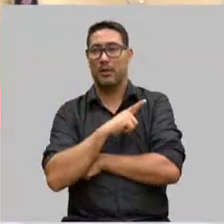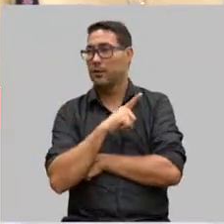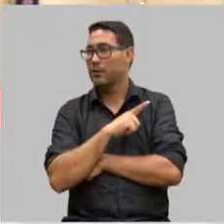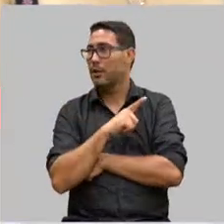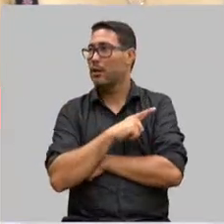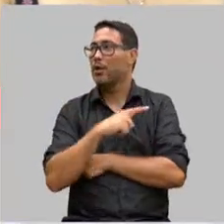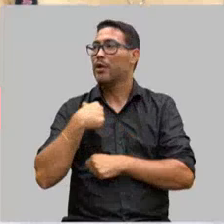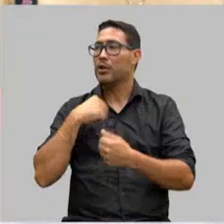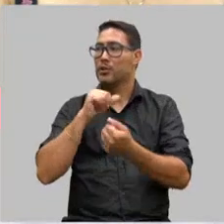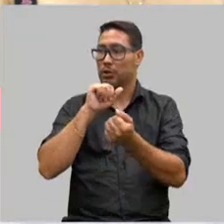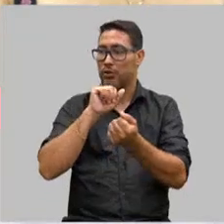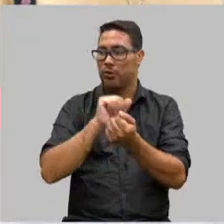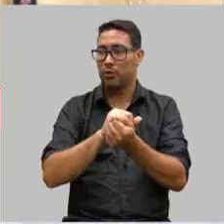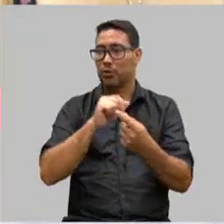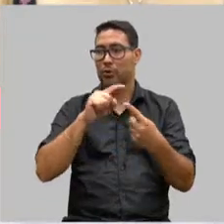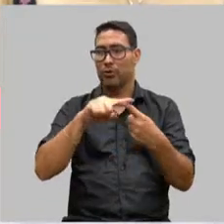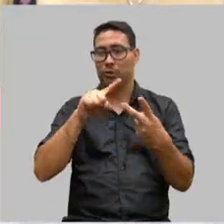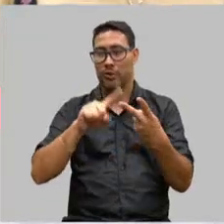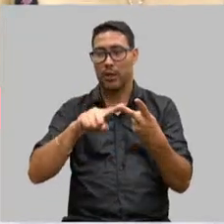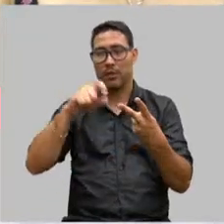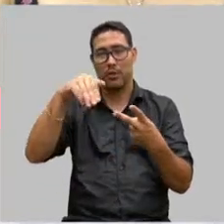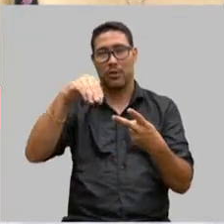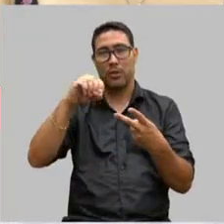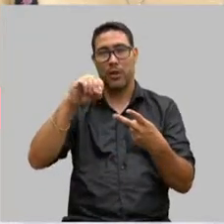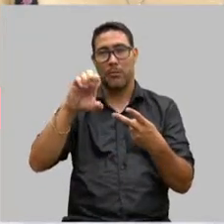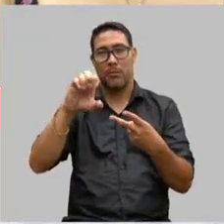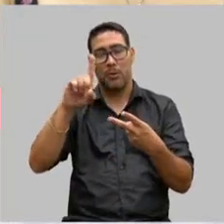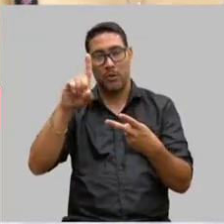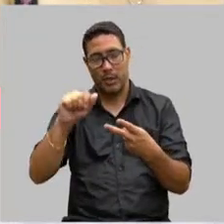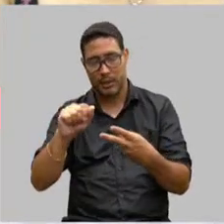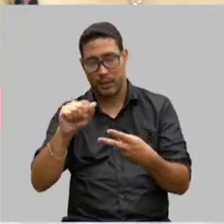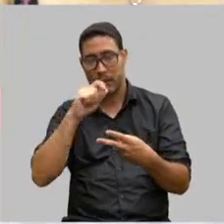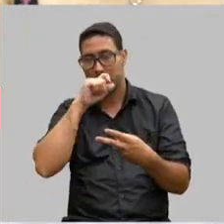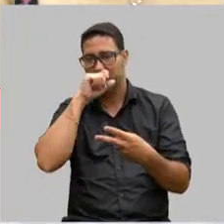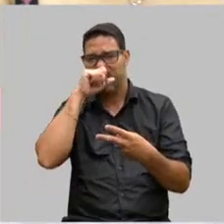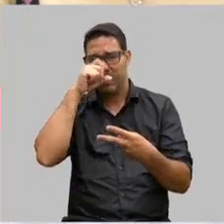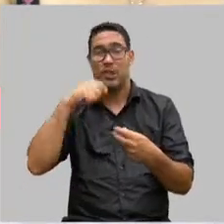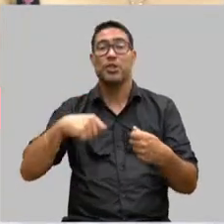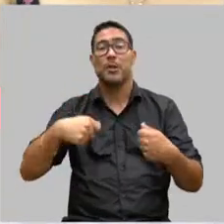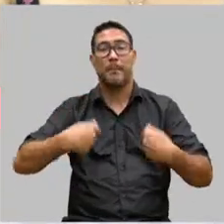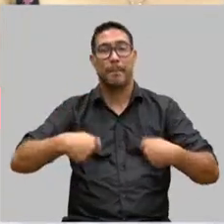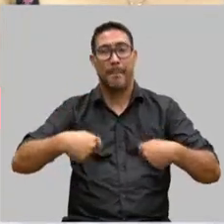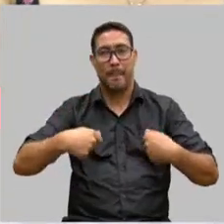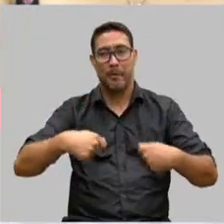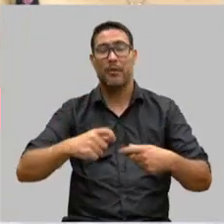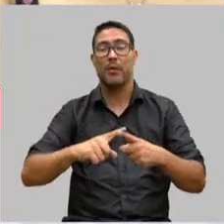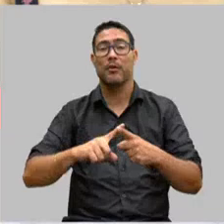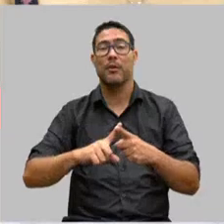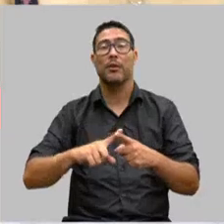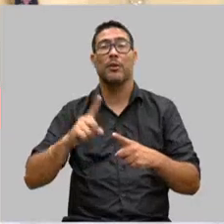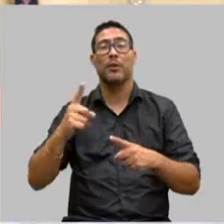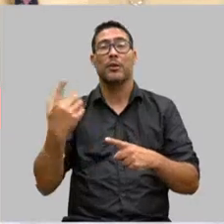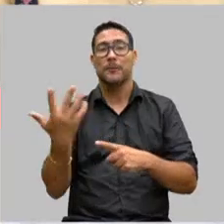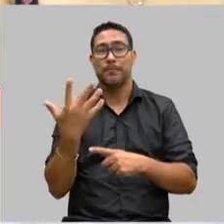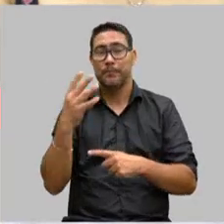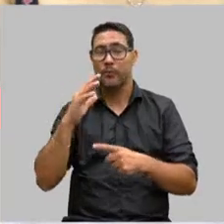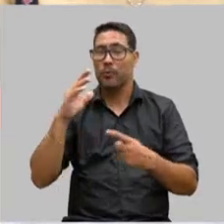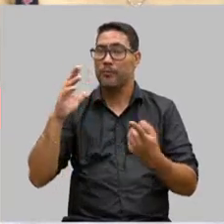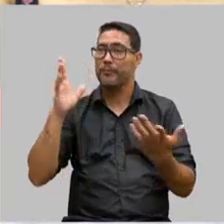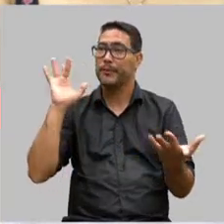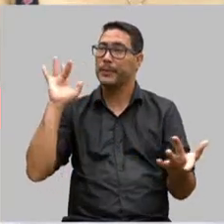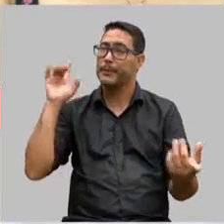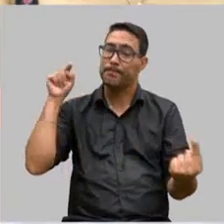lados da moeda. E nós temos que buscar que não só busquemos soluções